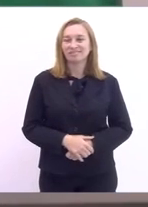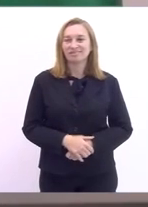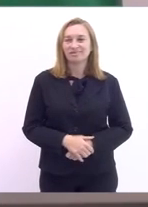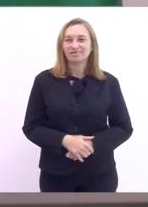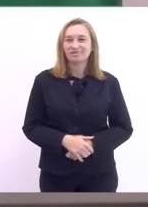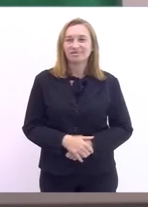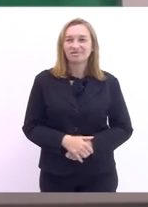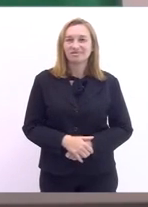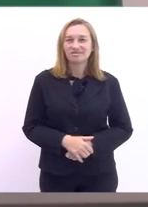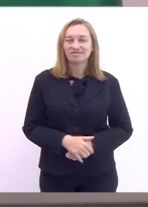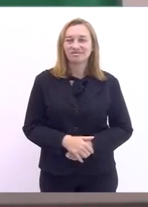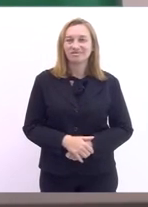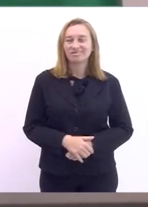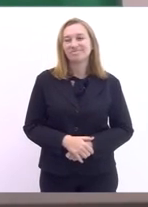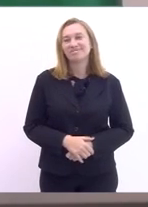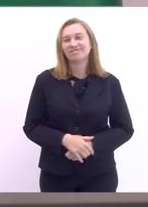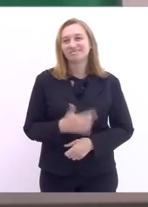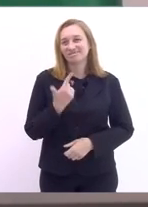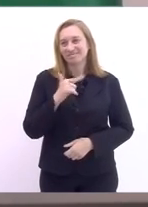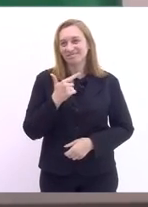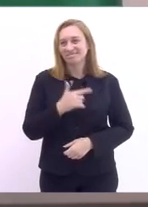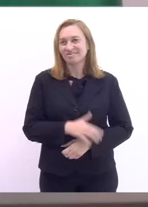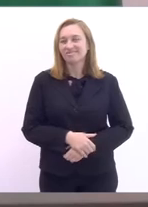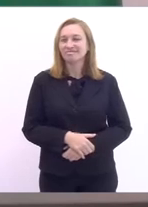A presença e tudo não vou aguardar.